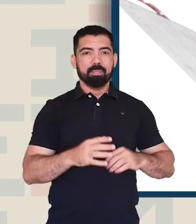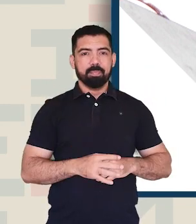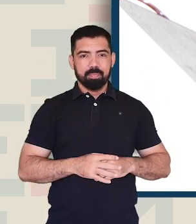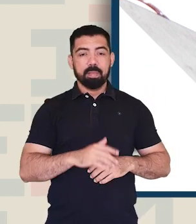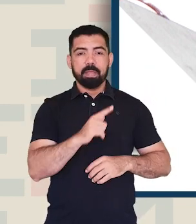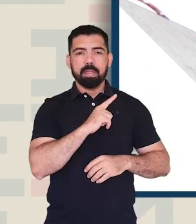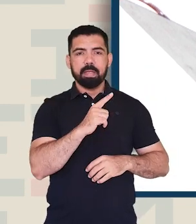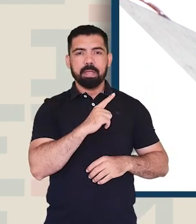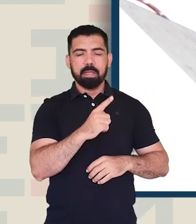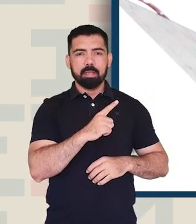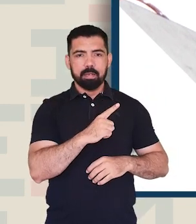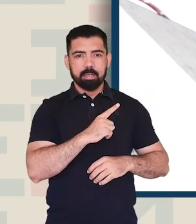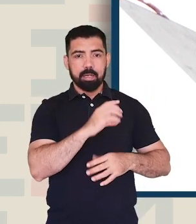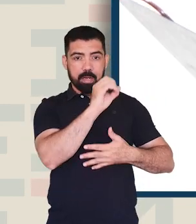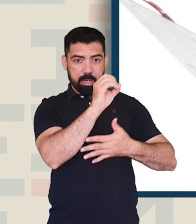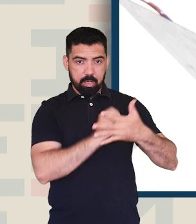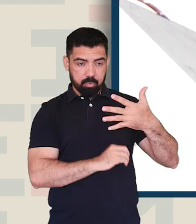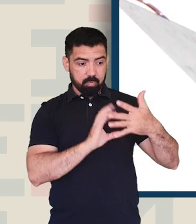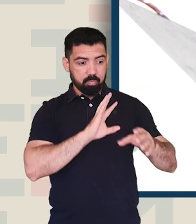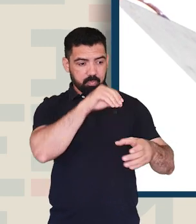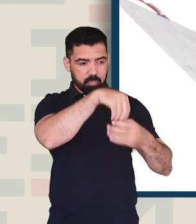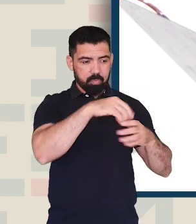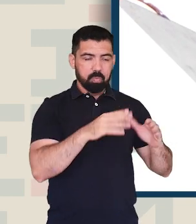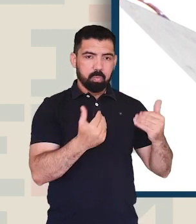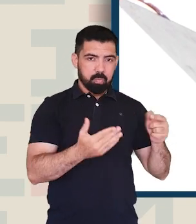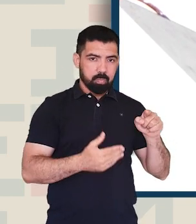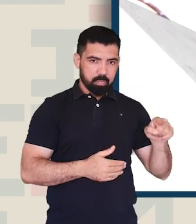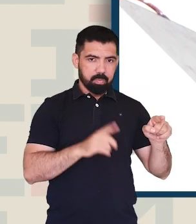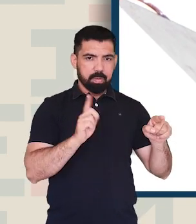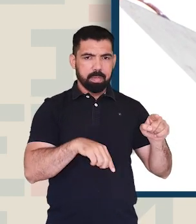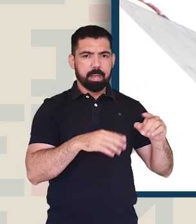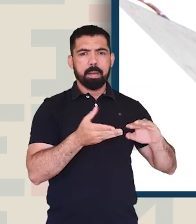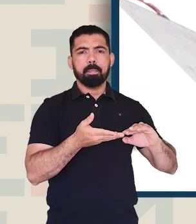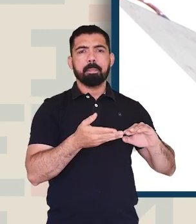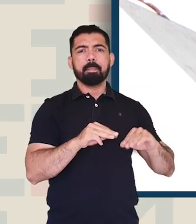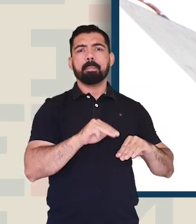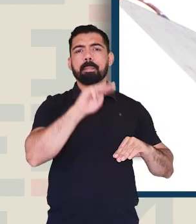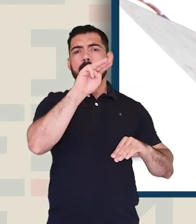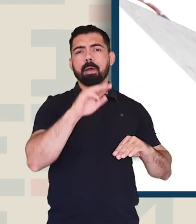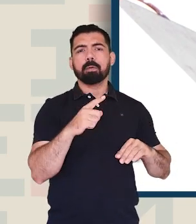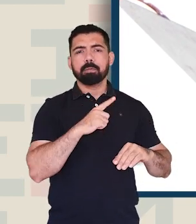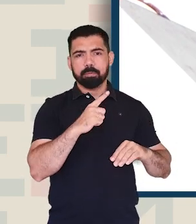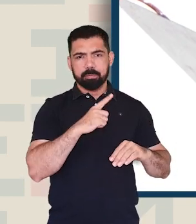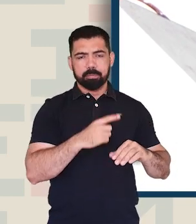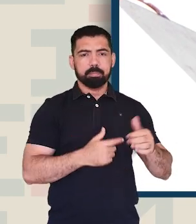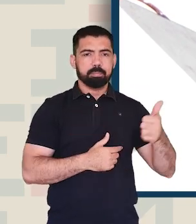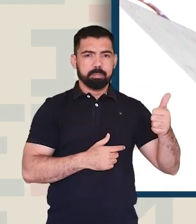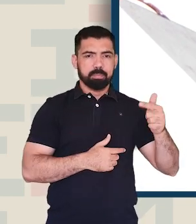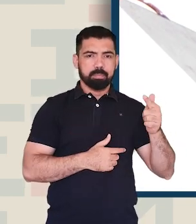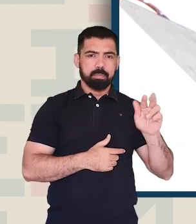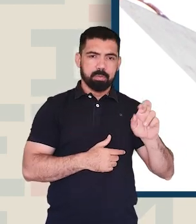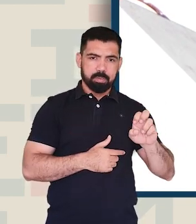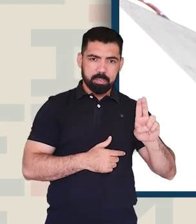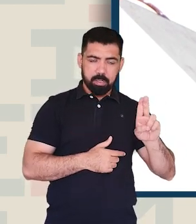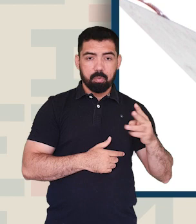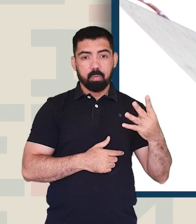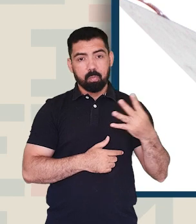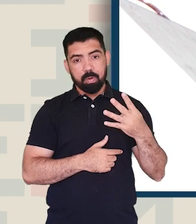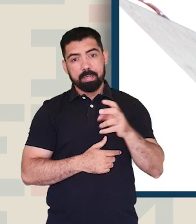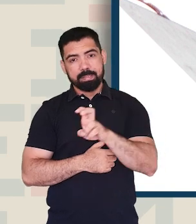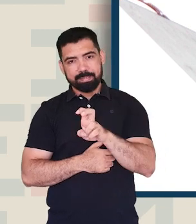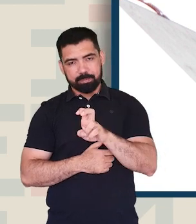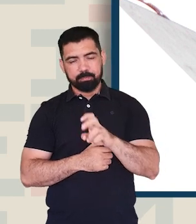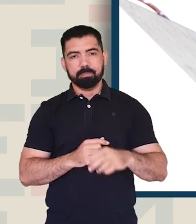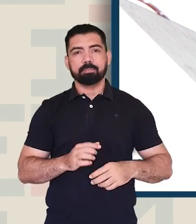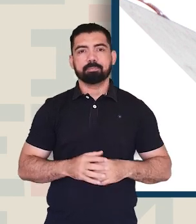acordes. Geralmente, os acordes maiores estão no 1º grau, no 4º e